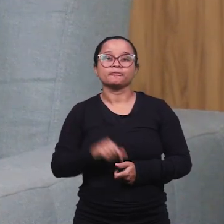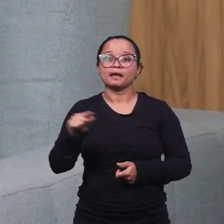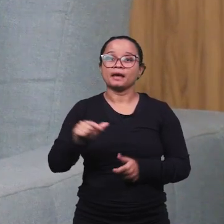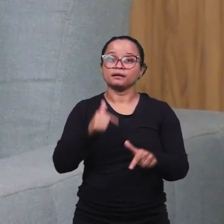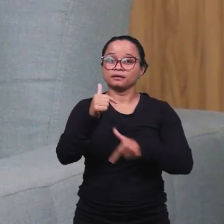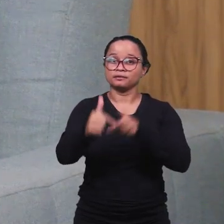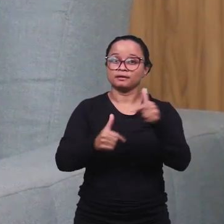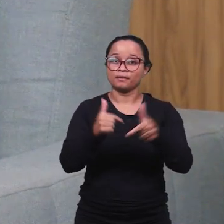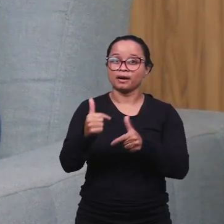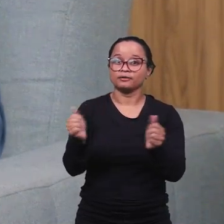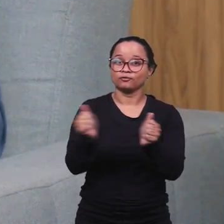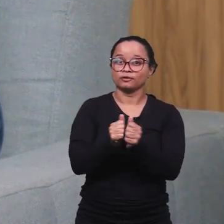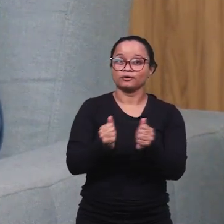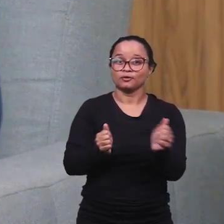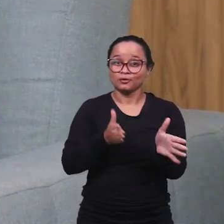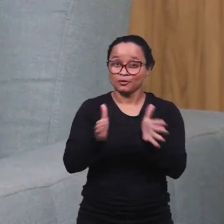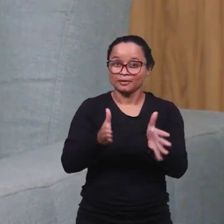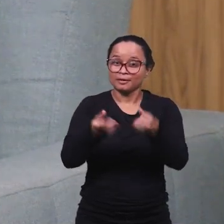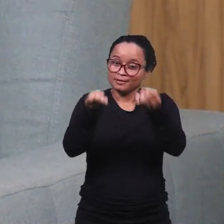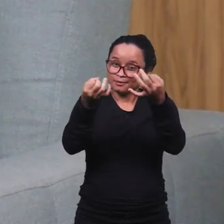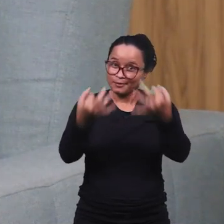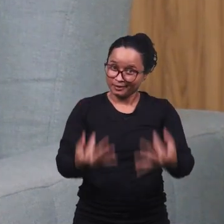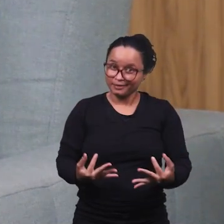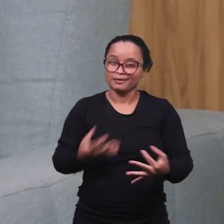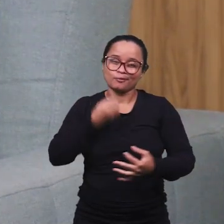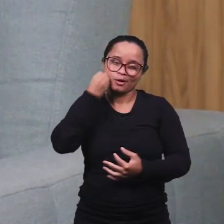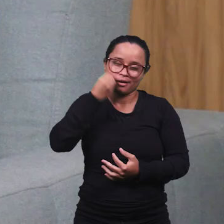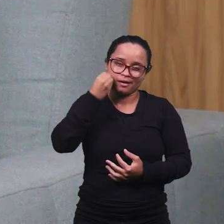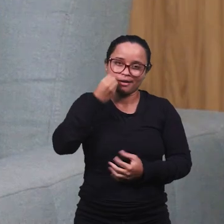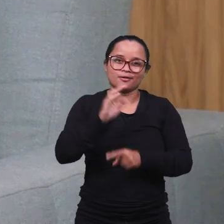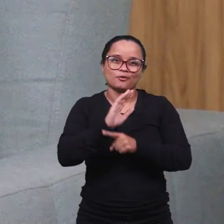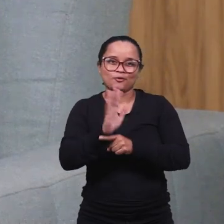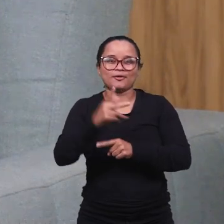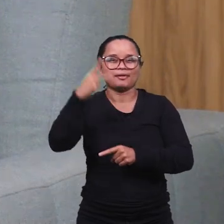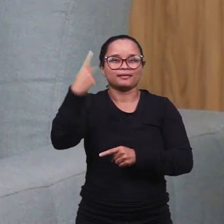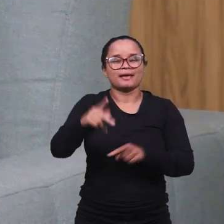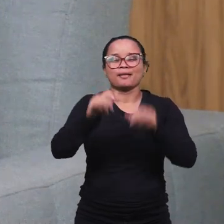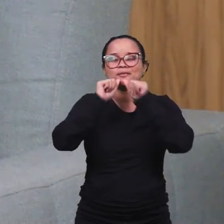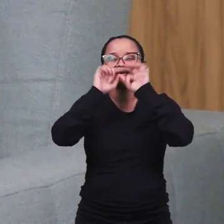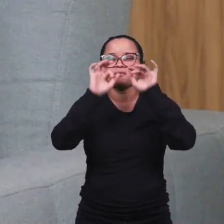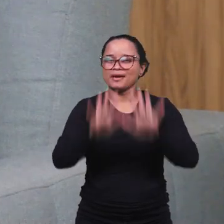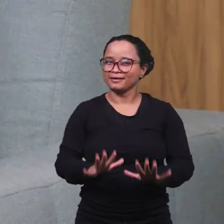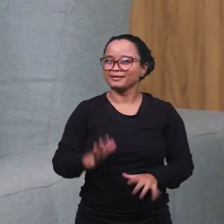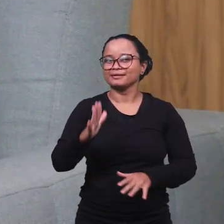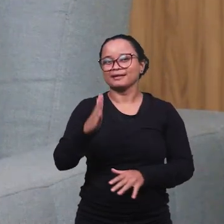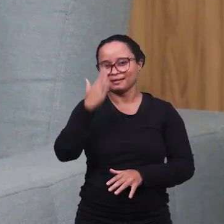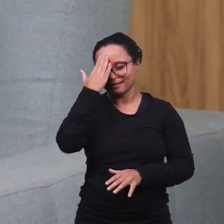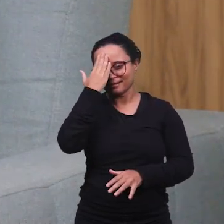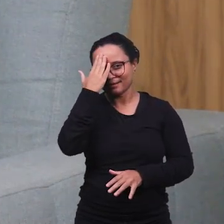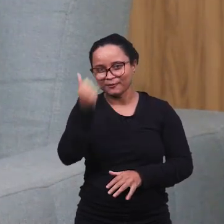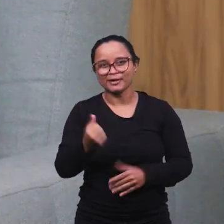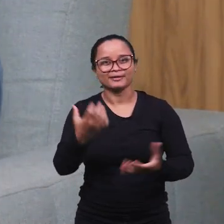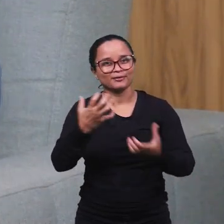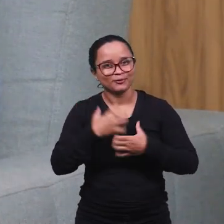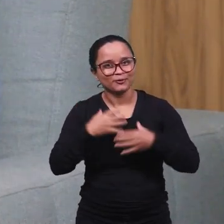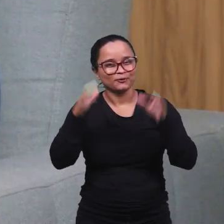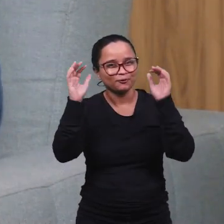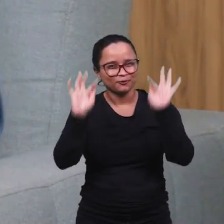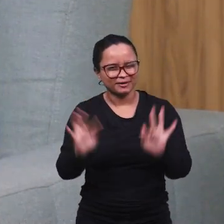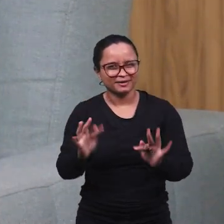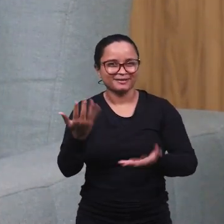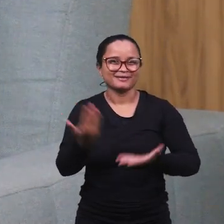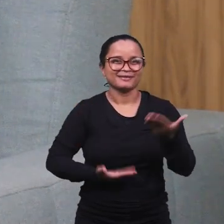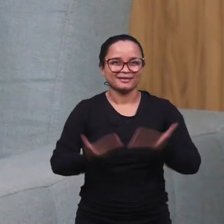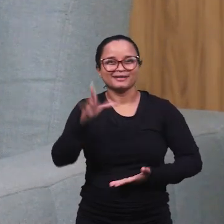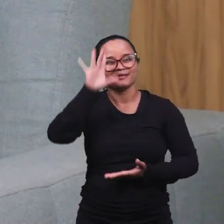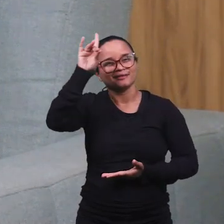faz parte do trabalho de acessibilidade e conta essa experiência no seu vídeo. Que bênção, irmã! É muito bom saber que a irmã está feliz